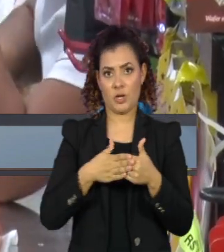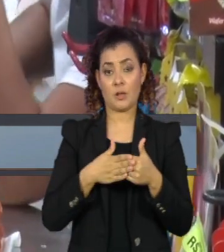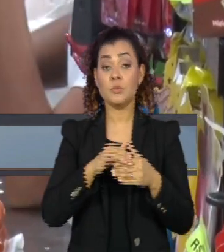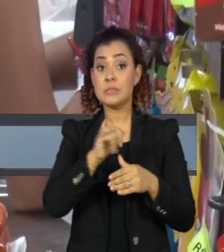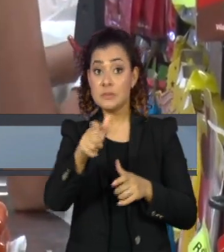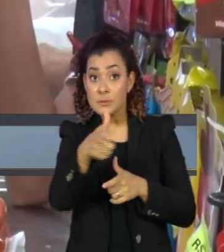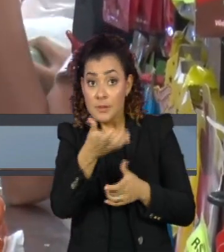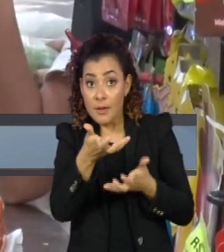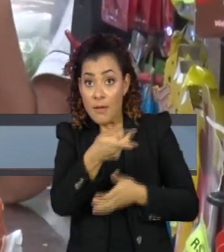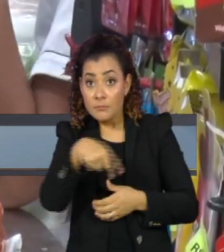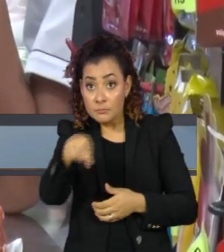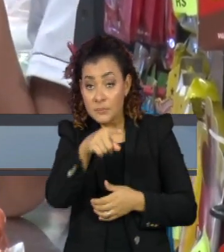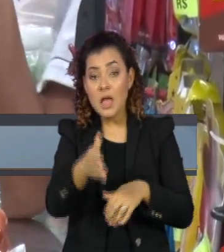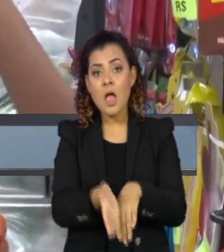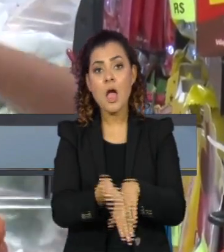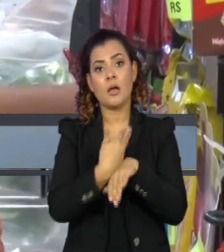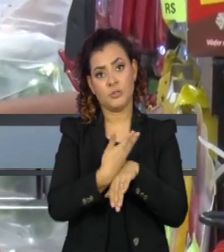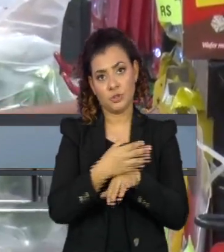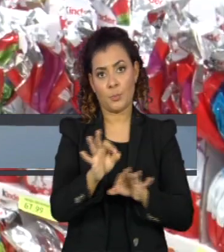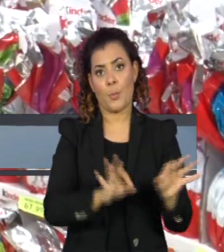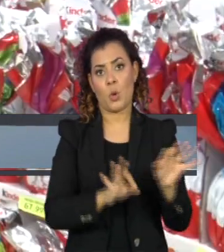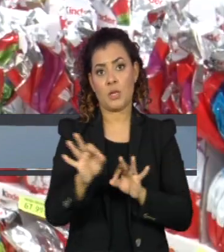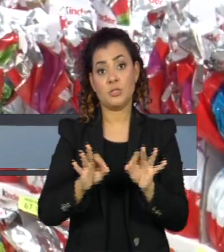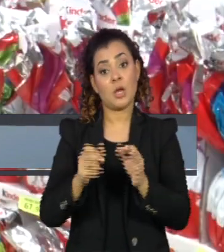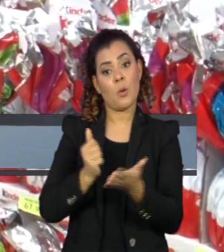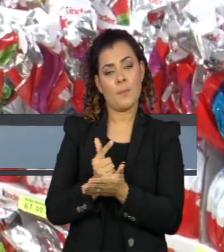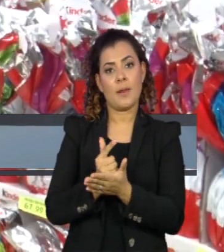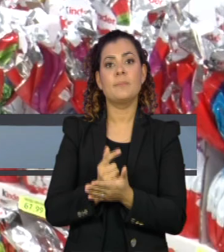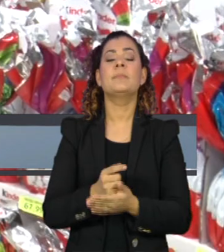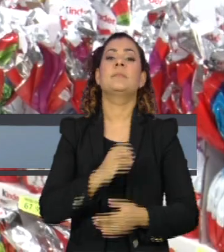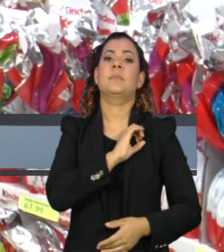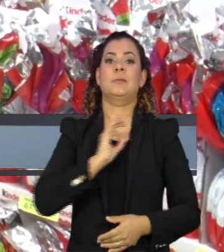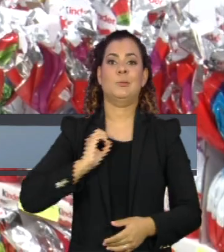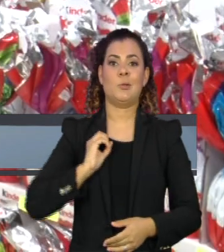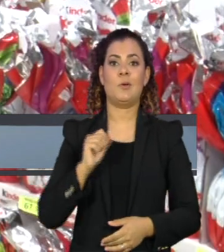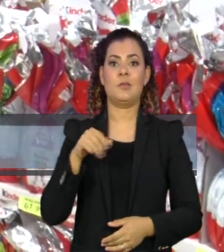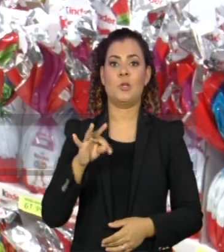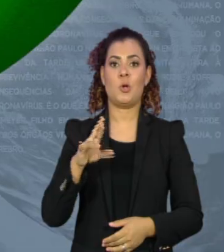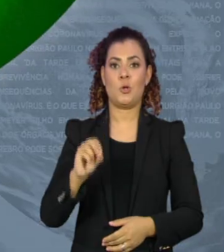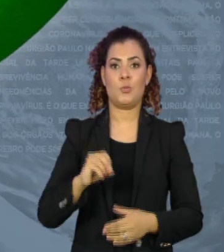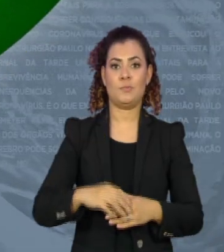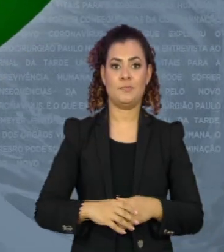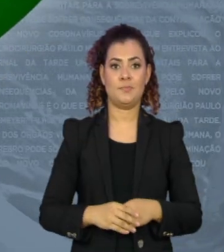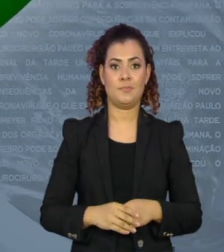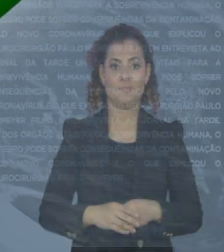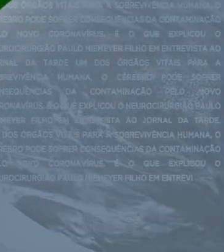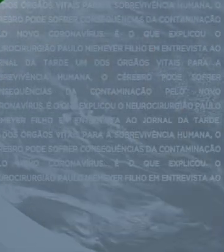interessados terão que antecipar os seus planos. De Bertioga, São Paulo, Antônio Pereira.